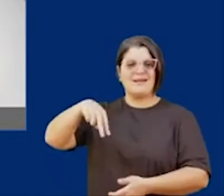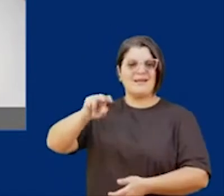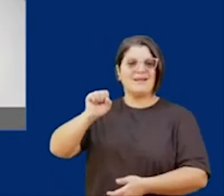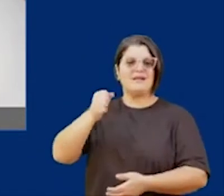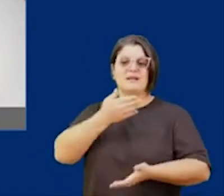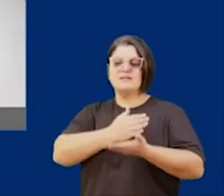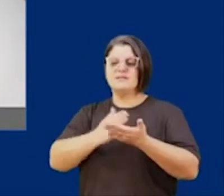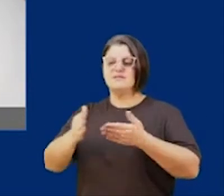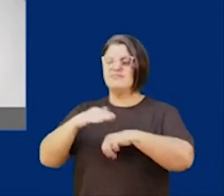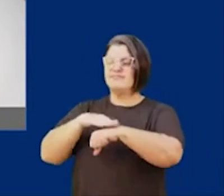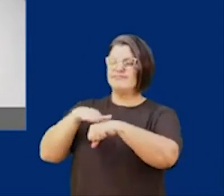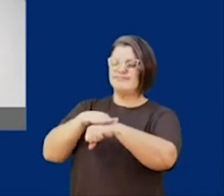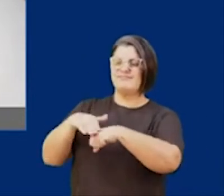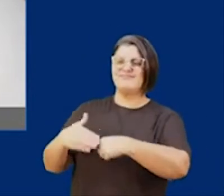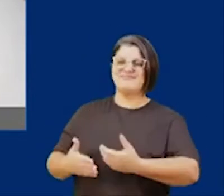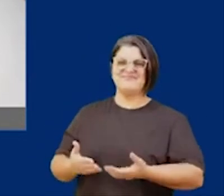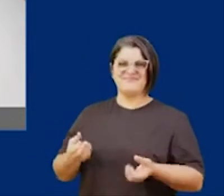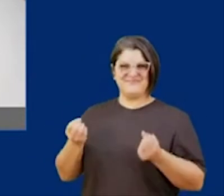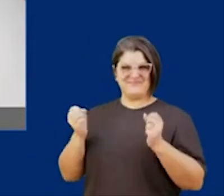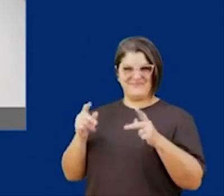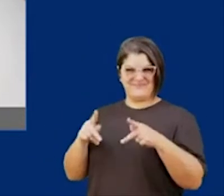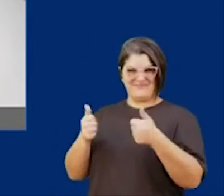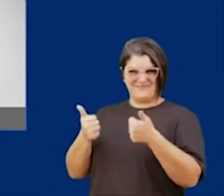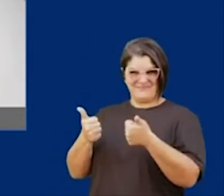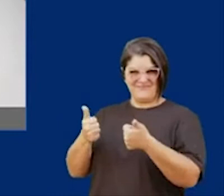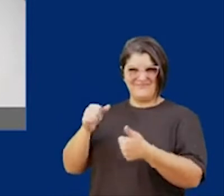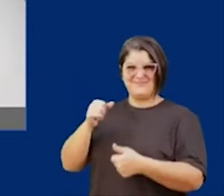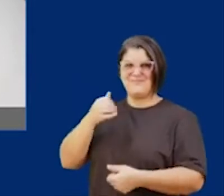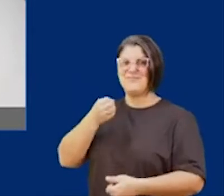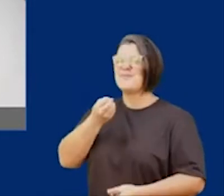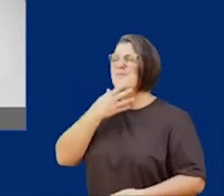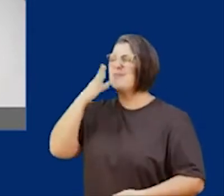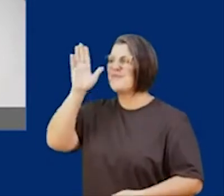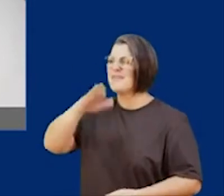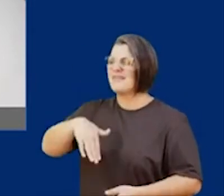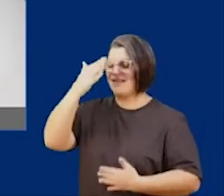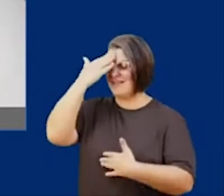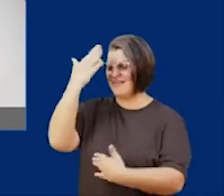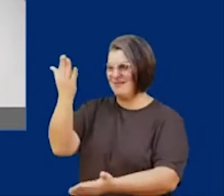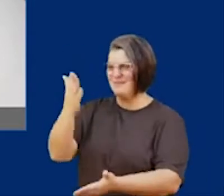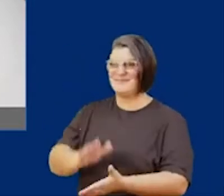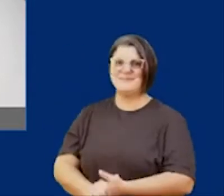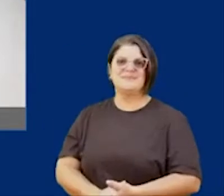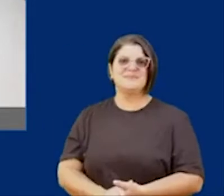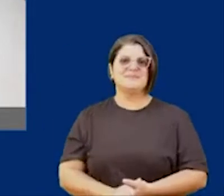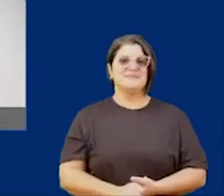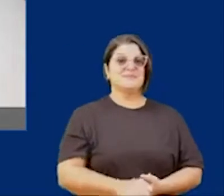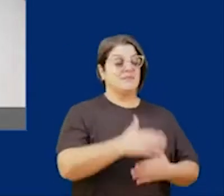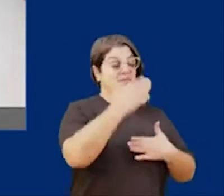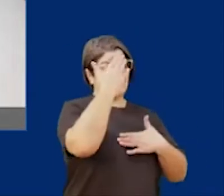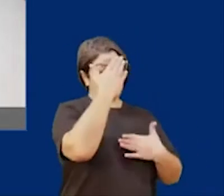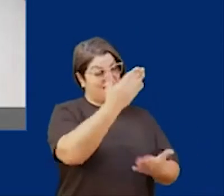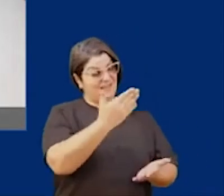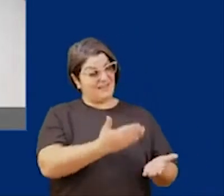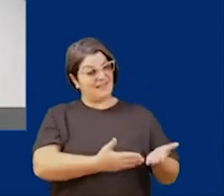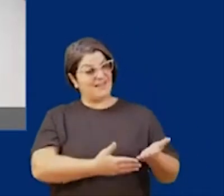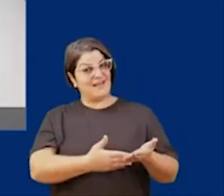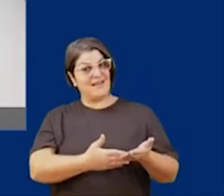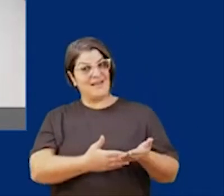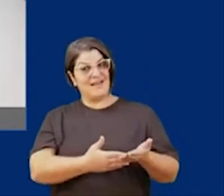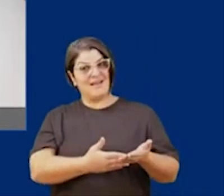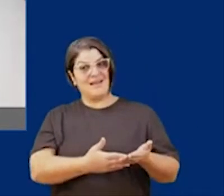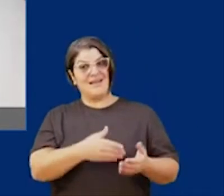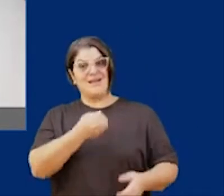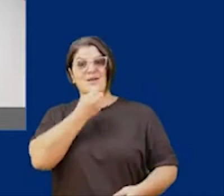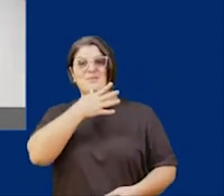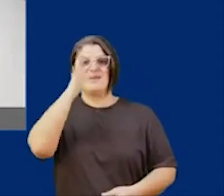conversa. Tá bom, Inês, por favor, viu? Boa tarde, obrigada. Boa tarde, eu agradeço muito esse convite, é um prazer estar aqui, eu